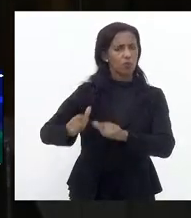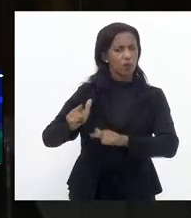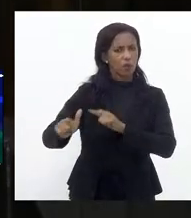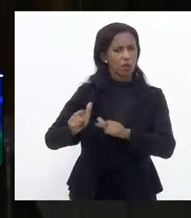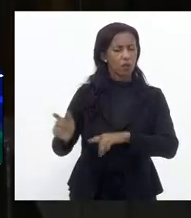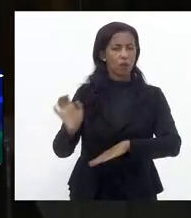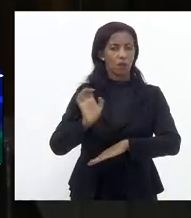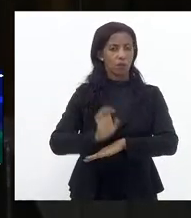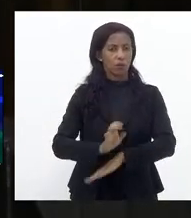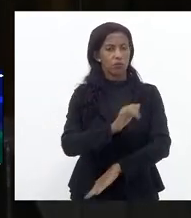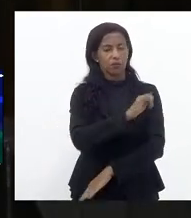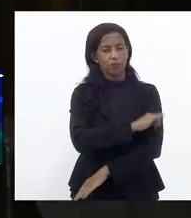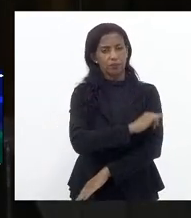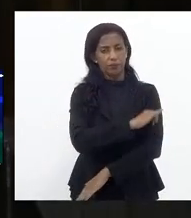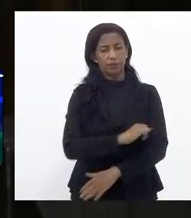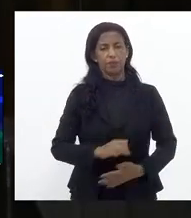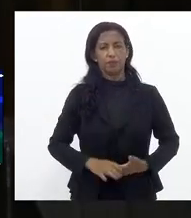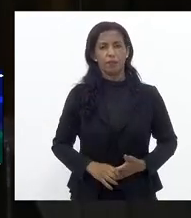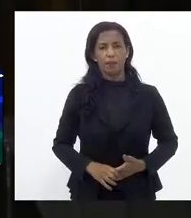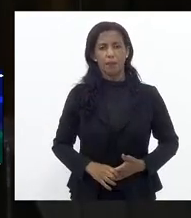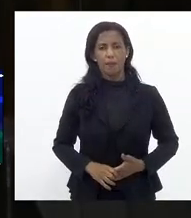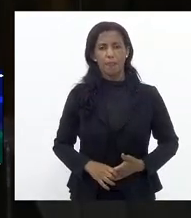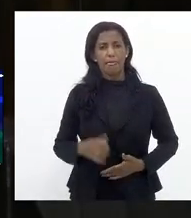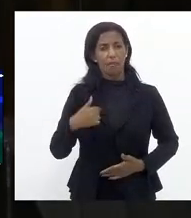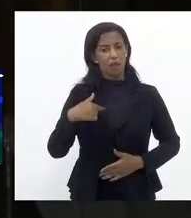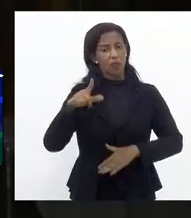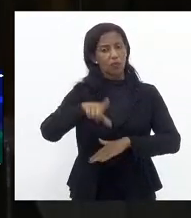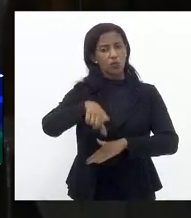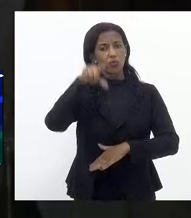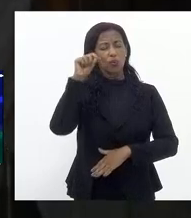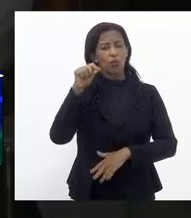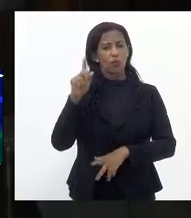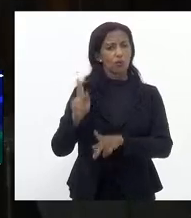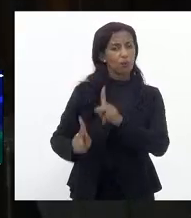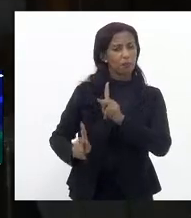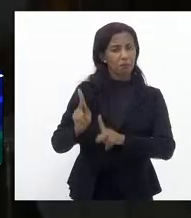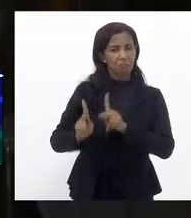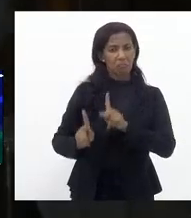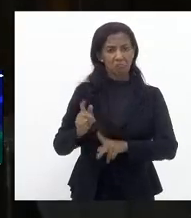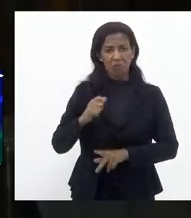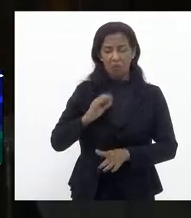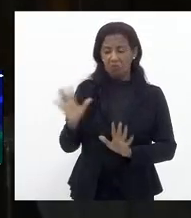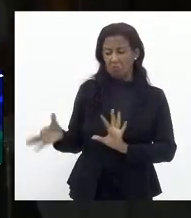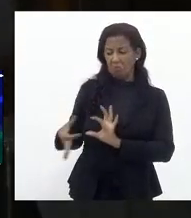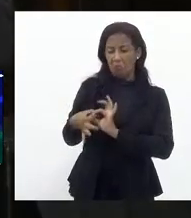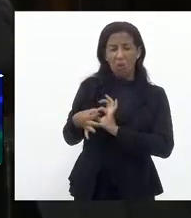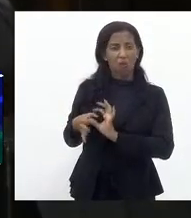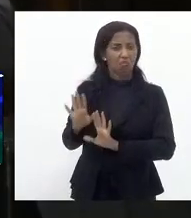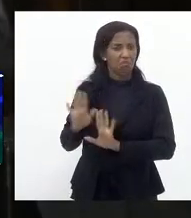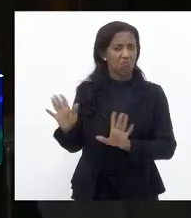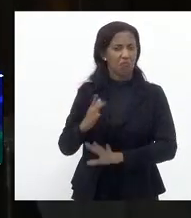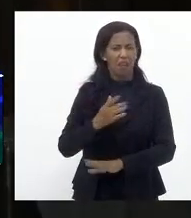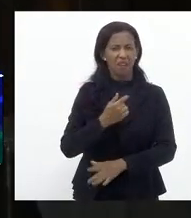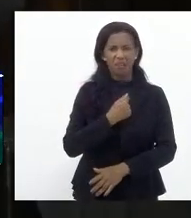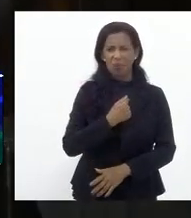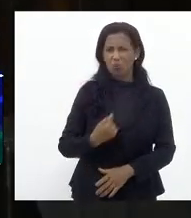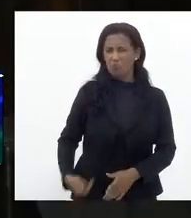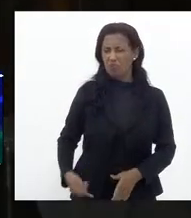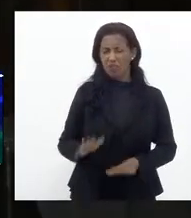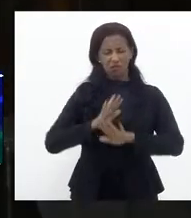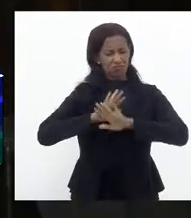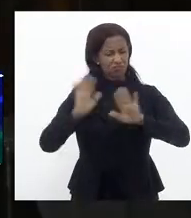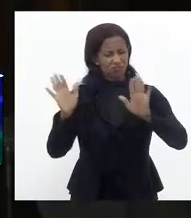pelo Estado do Rio de Janeiro. Eu fui eleito pelo povo e não tenho rabo preso com o governador. Não tenho